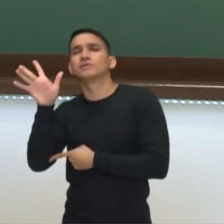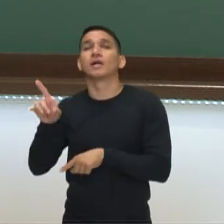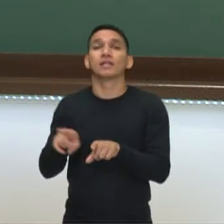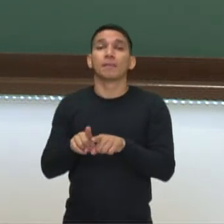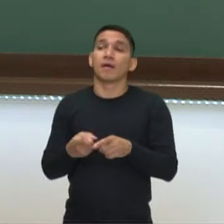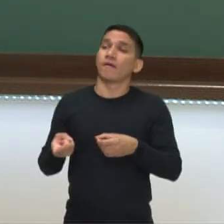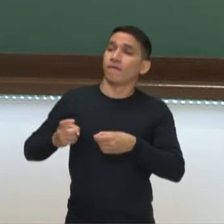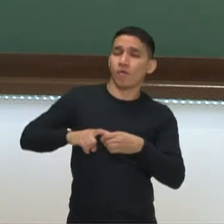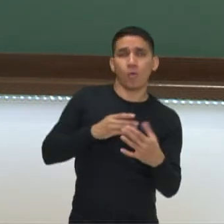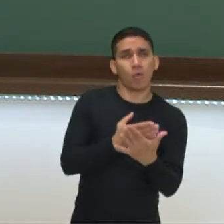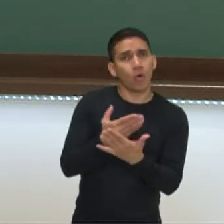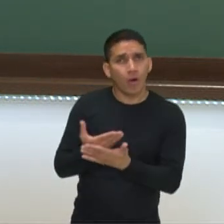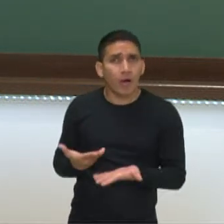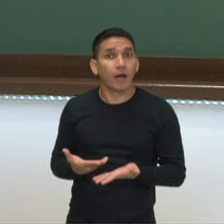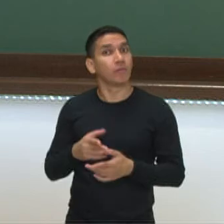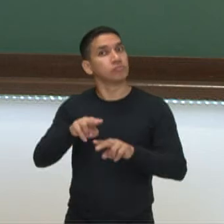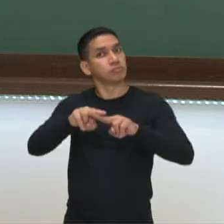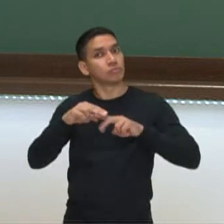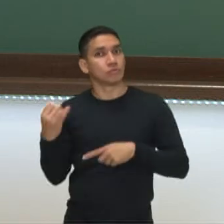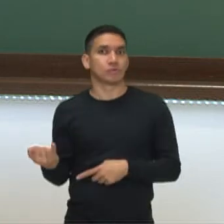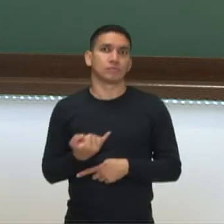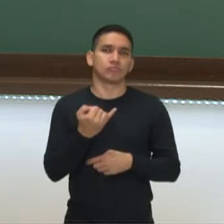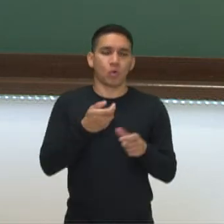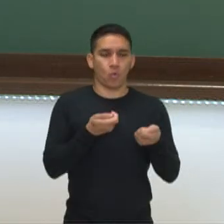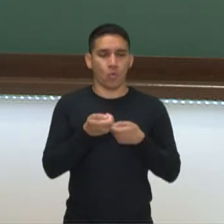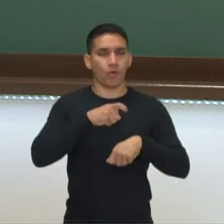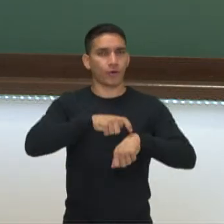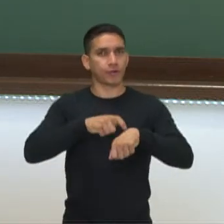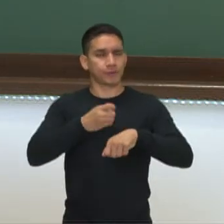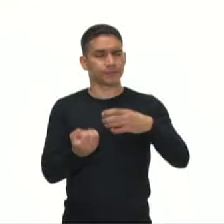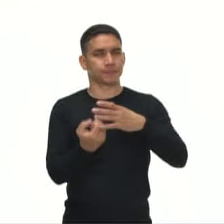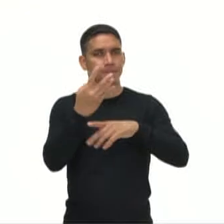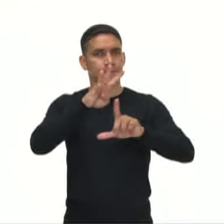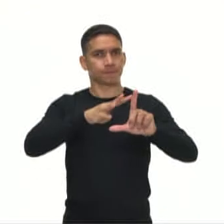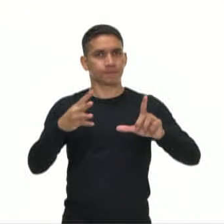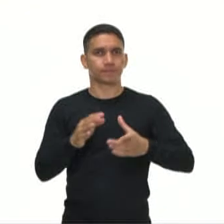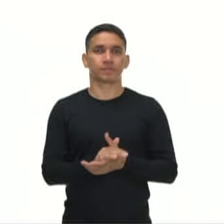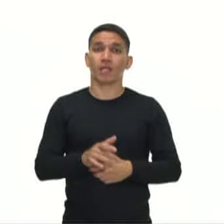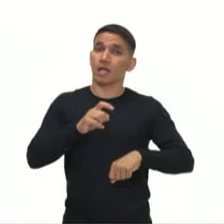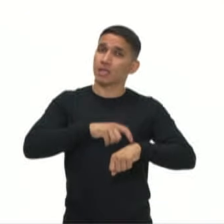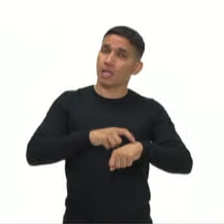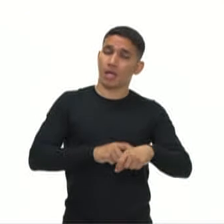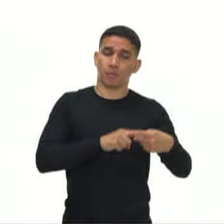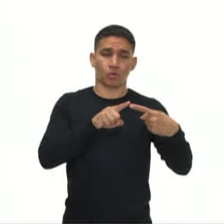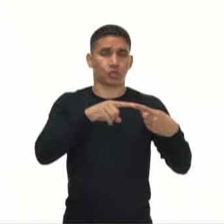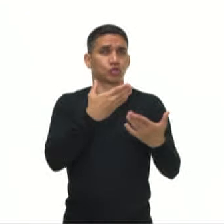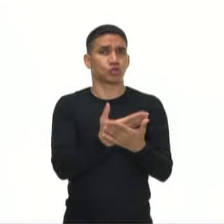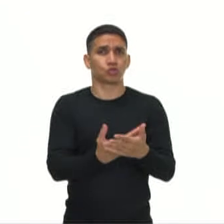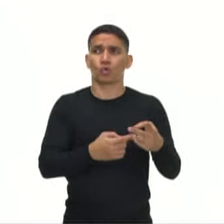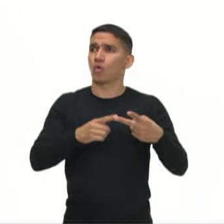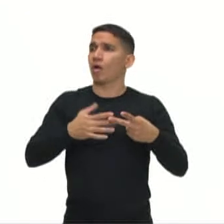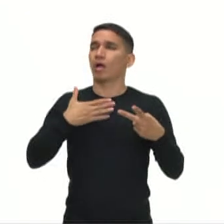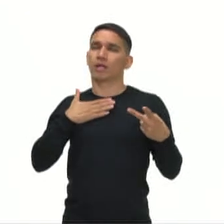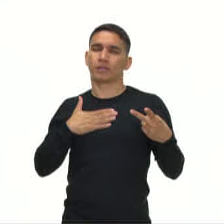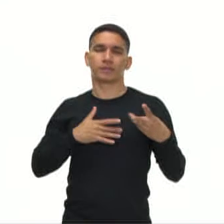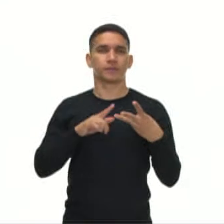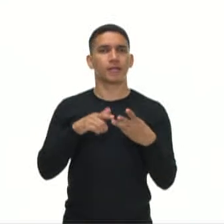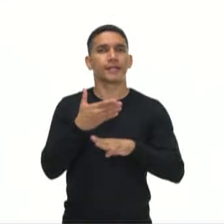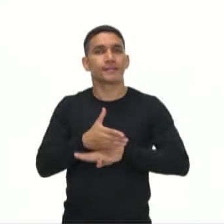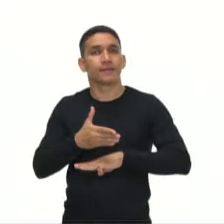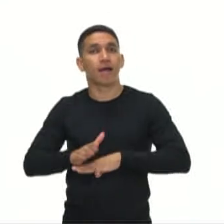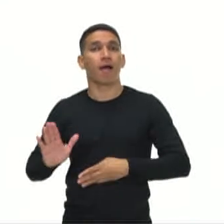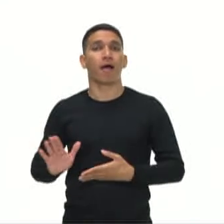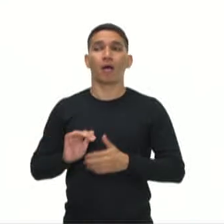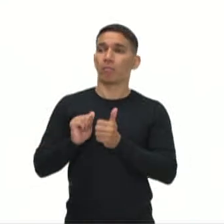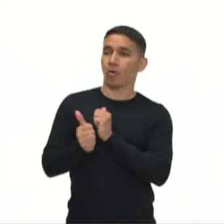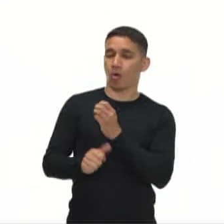veja a importância de gerenciar o tempo e de ter um cronograma de estudo. Tempo para estudar, descansar, praticar esporte, né? Estar